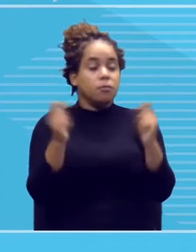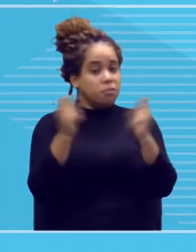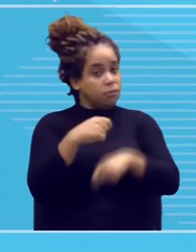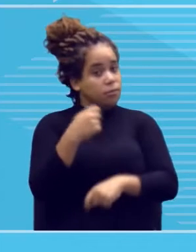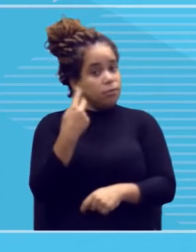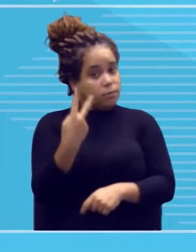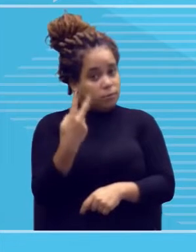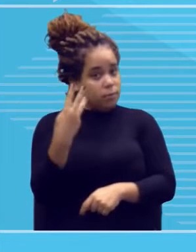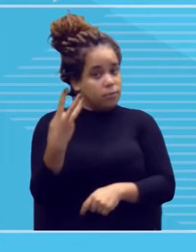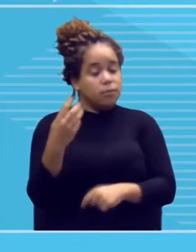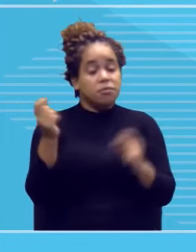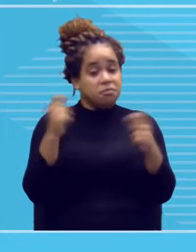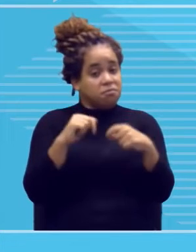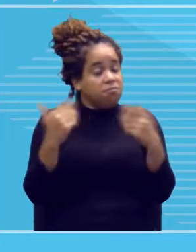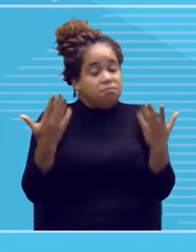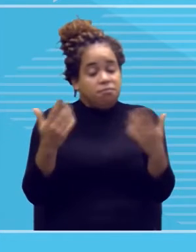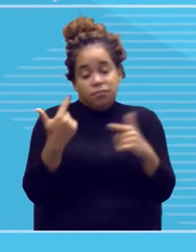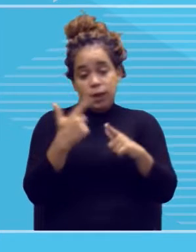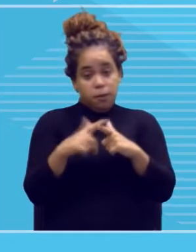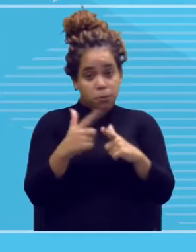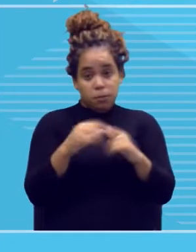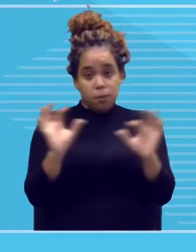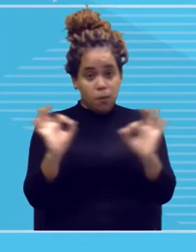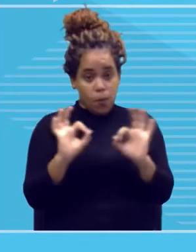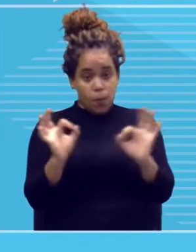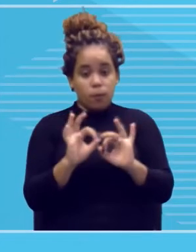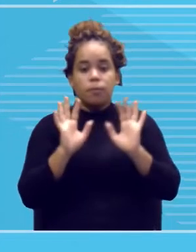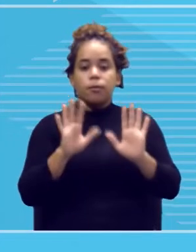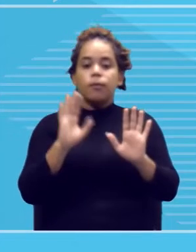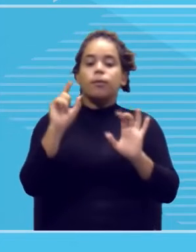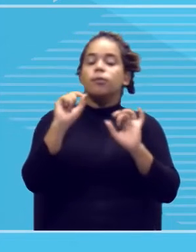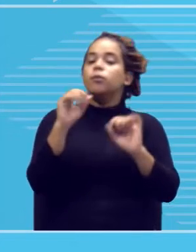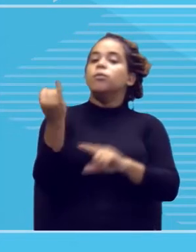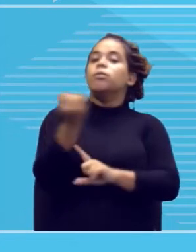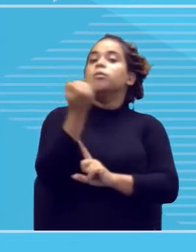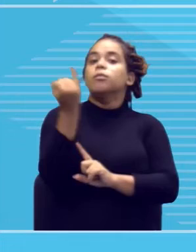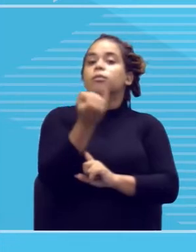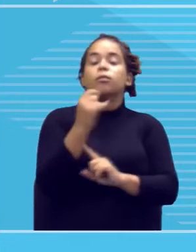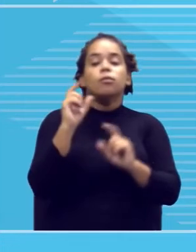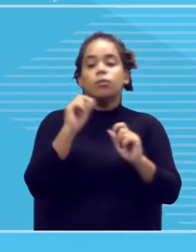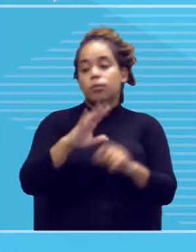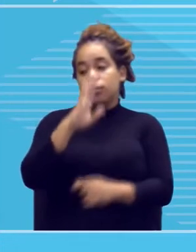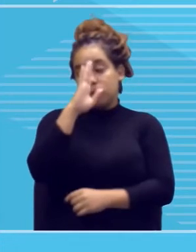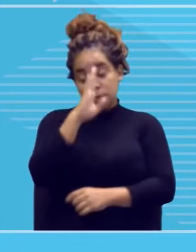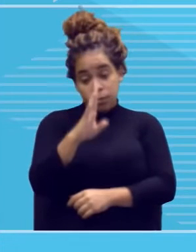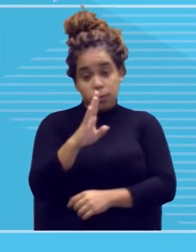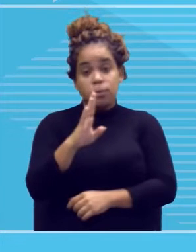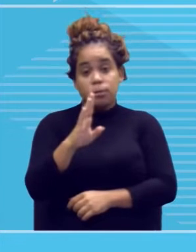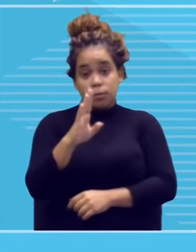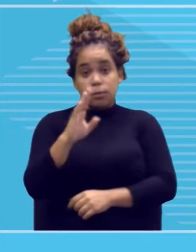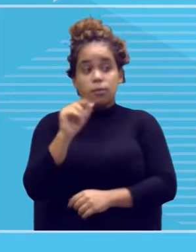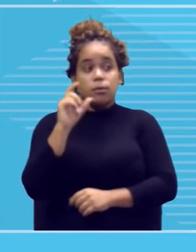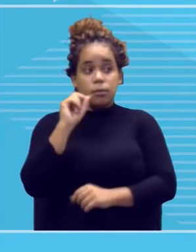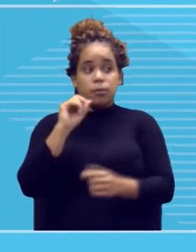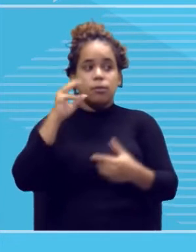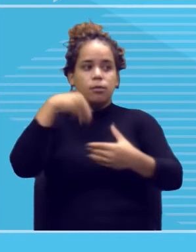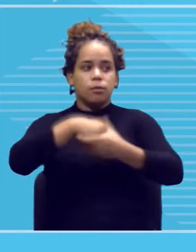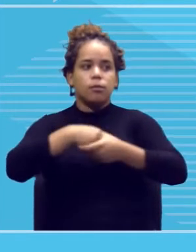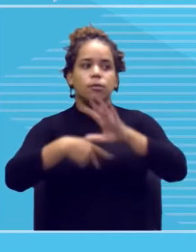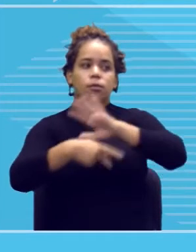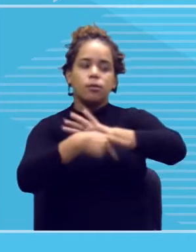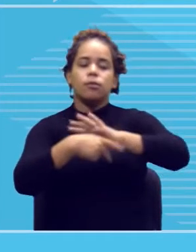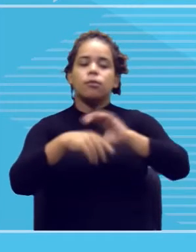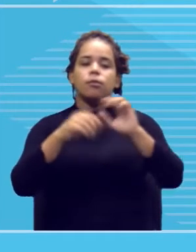pode ser três tem problema nenhum o que importa é quem é o seu principal ele vai vir no andar as formas